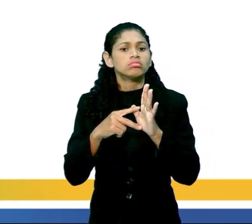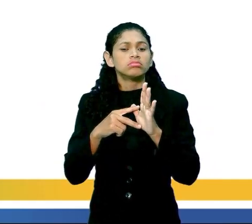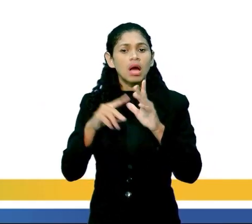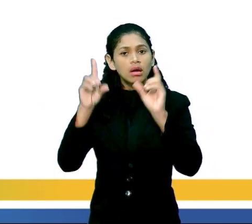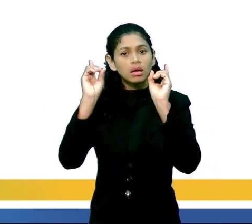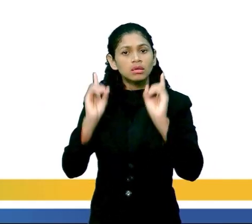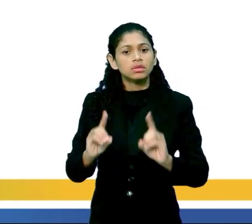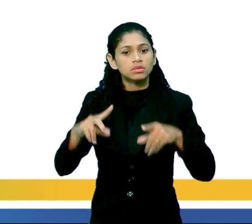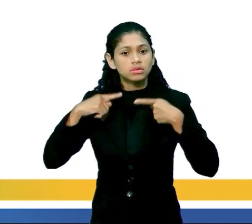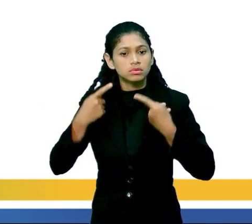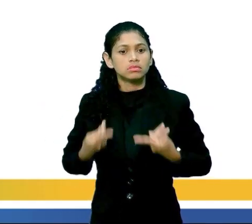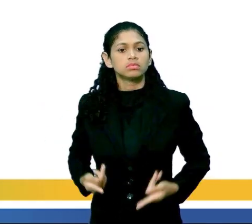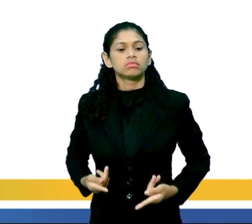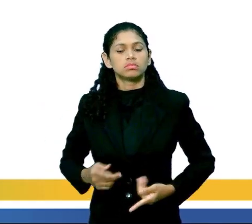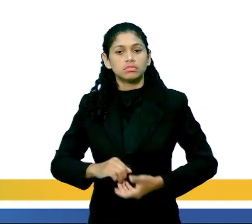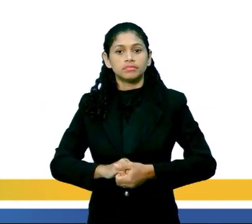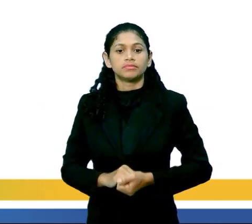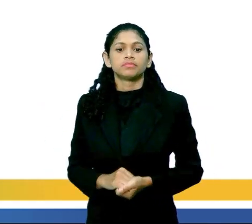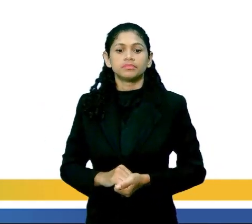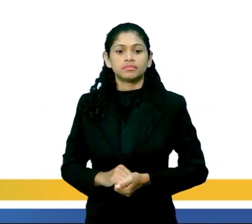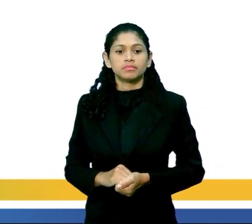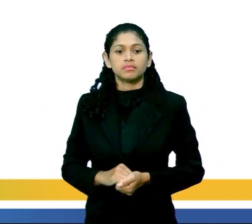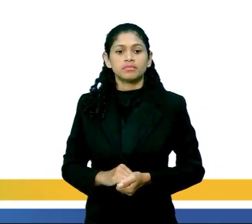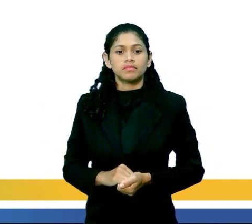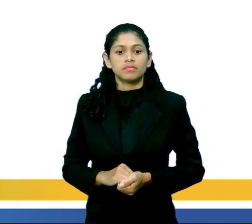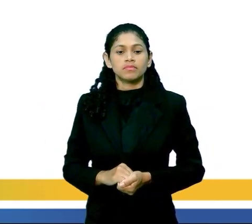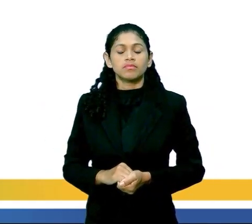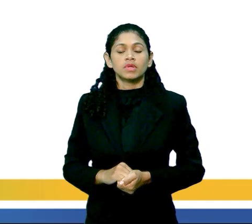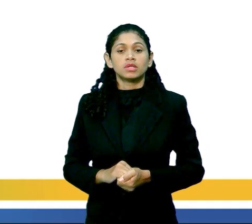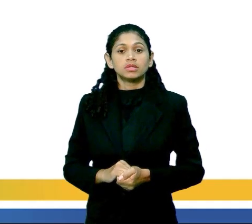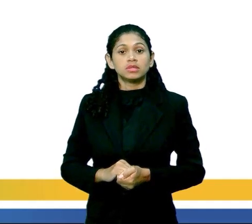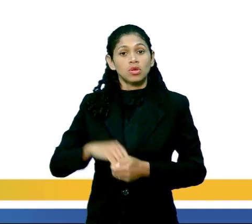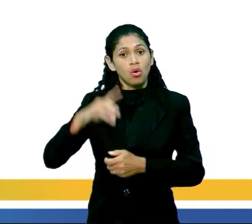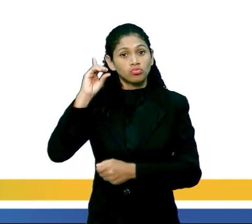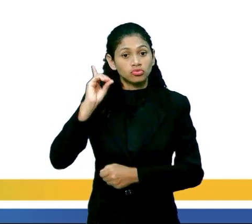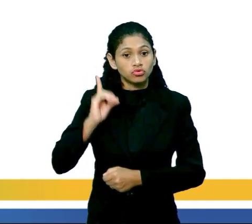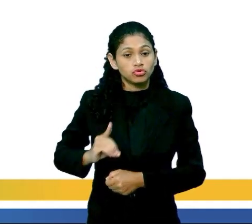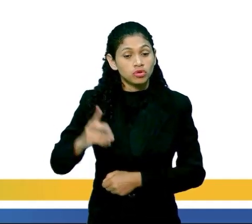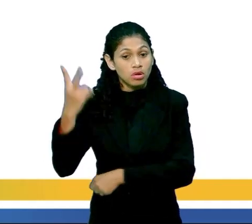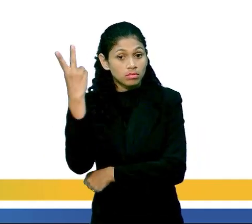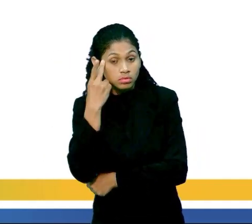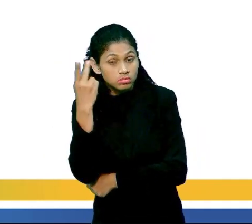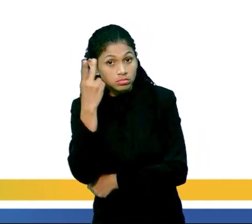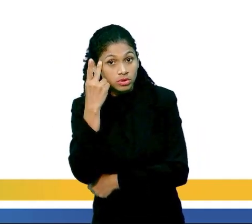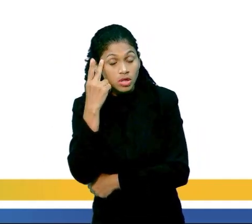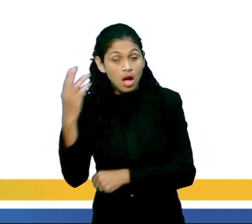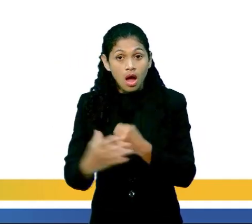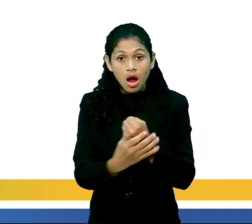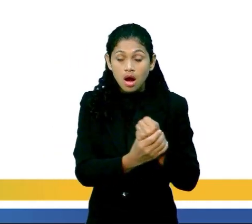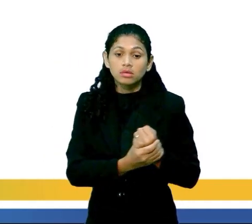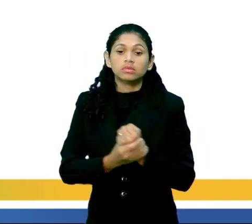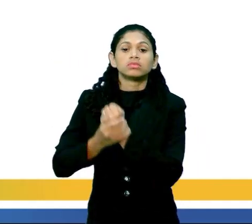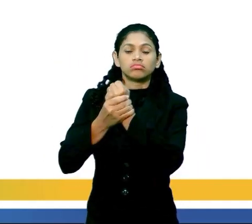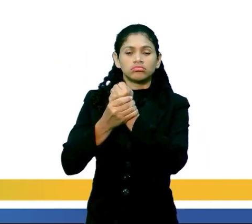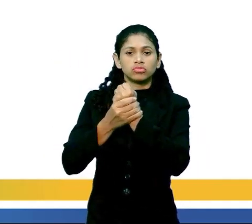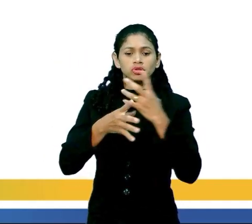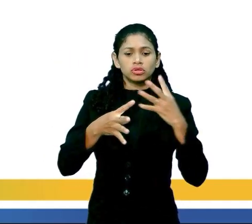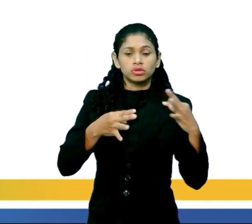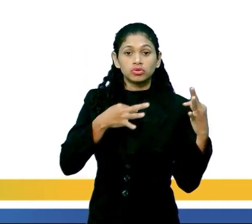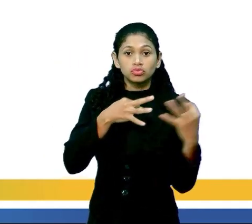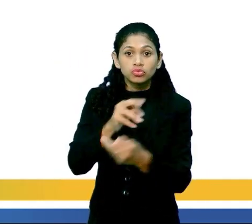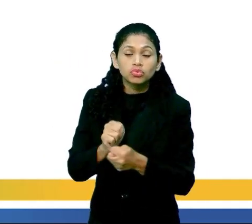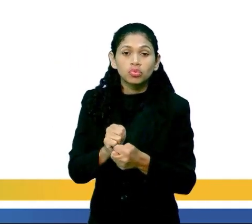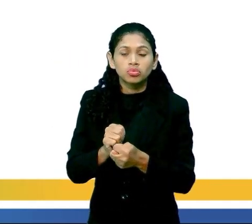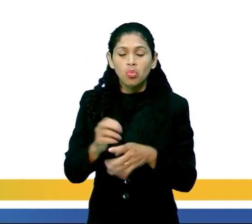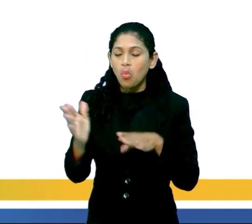direitos humanos. São direitos naturais garantidos a todo e qualquer